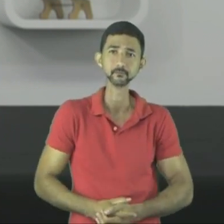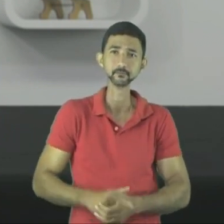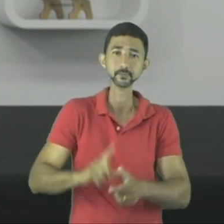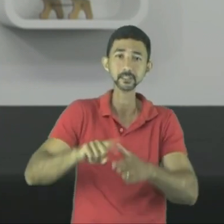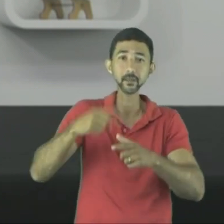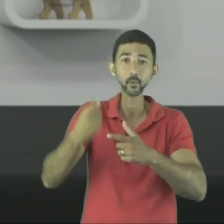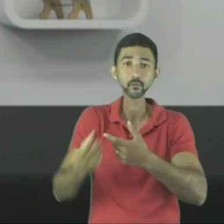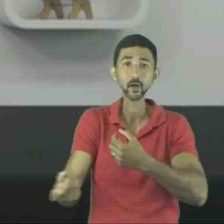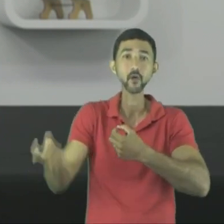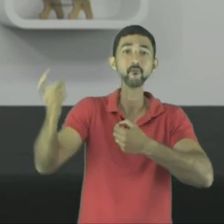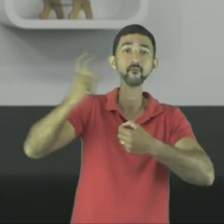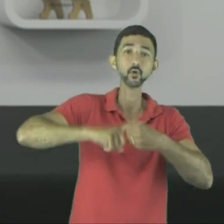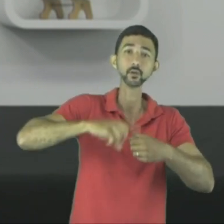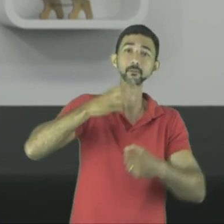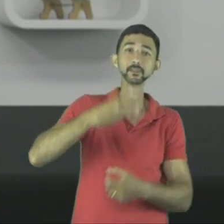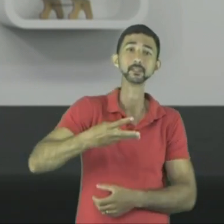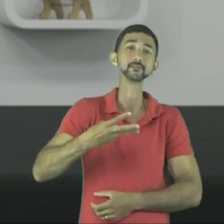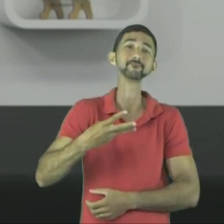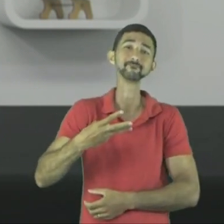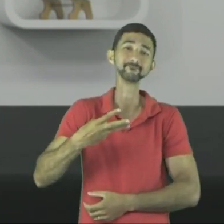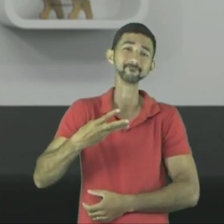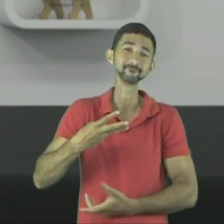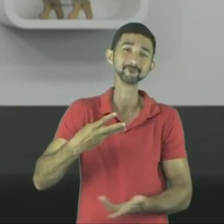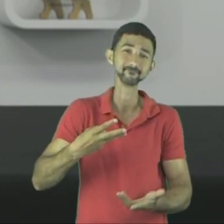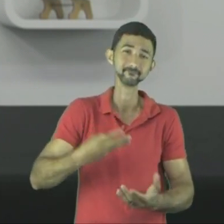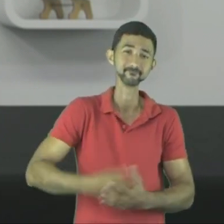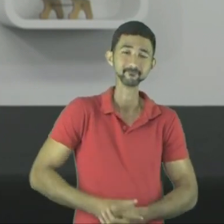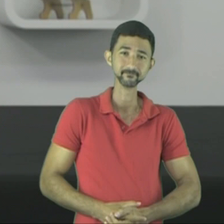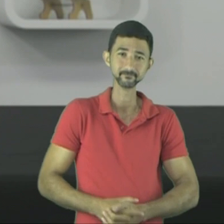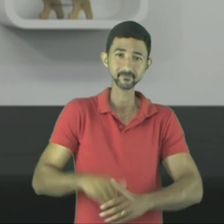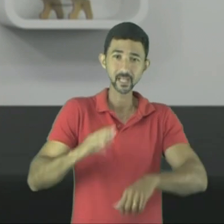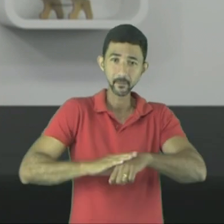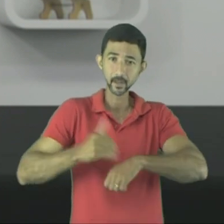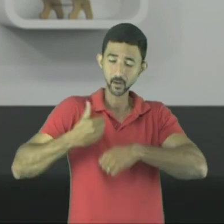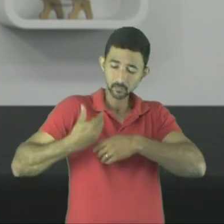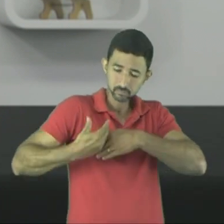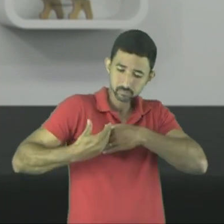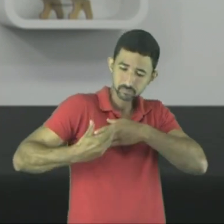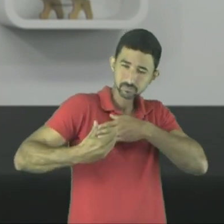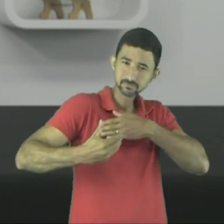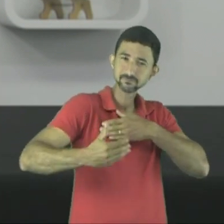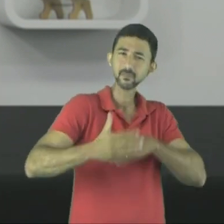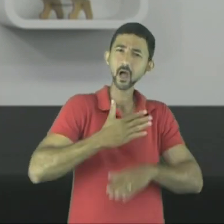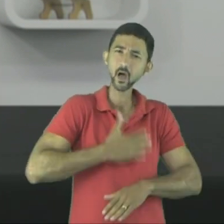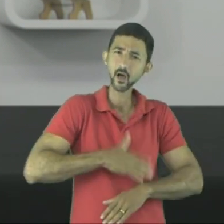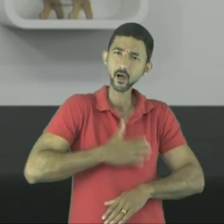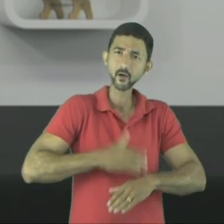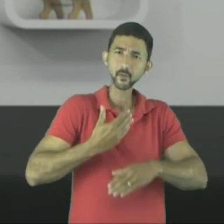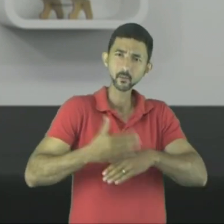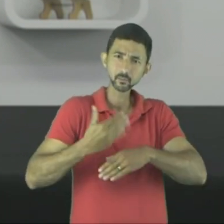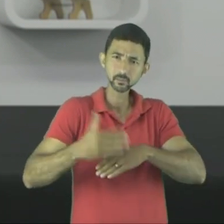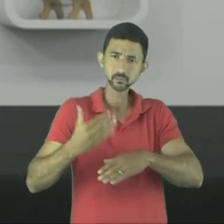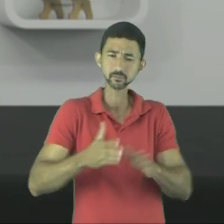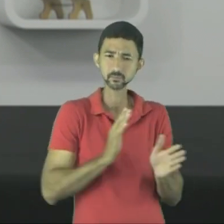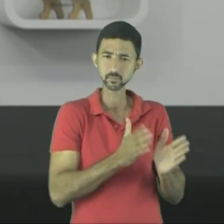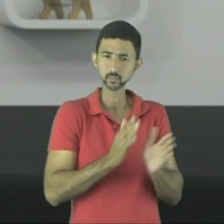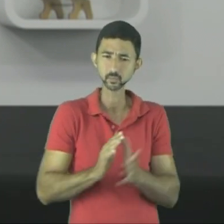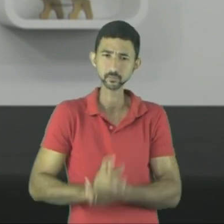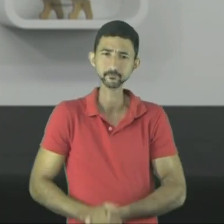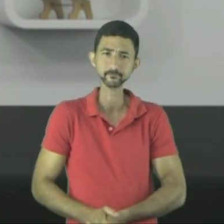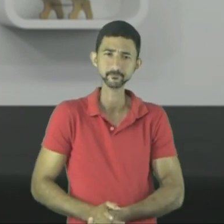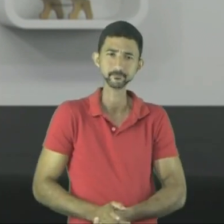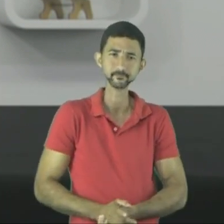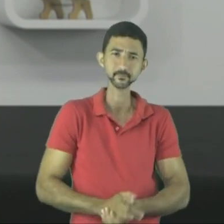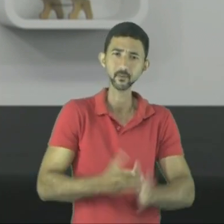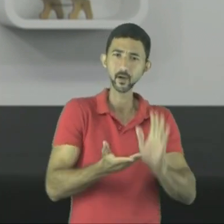ter que voltar para o 3 de novo. Então, é melhor nós irmos fazendo na ordem